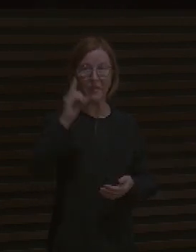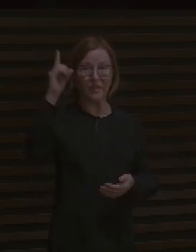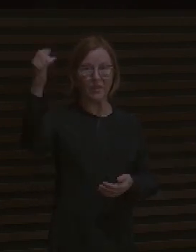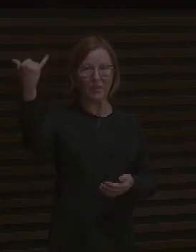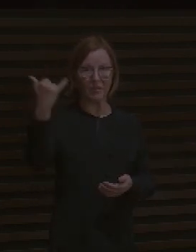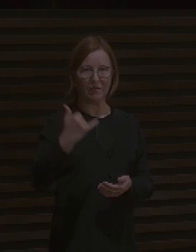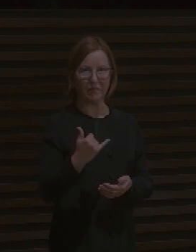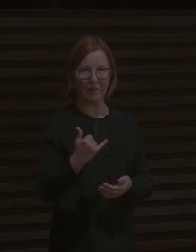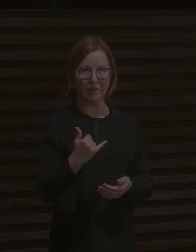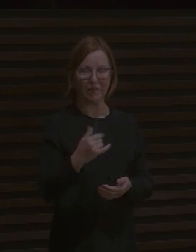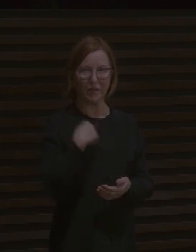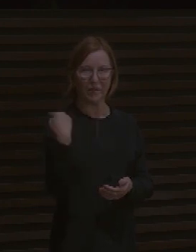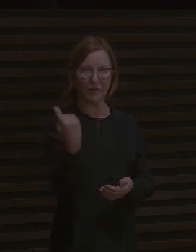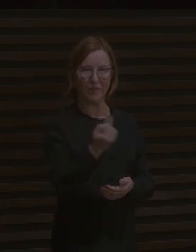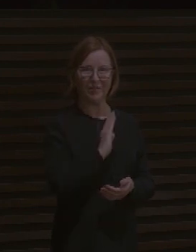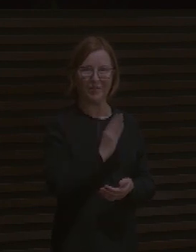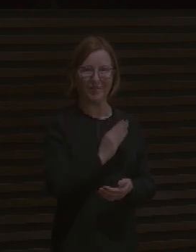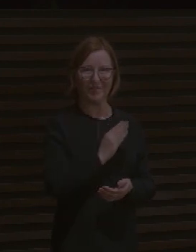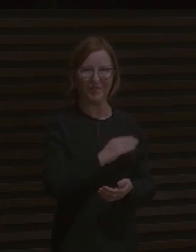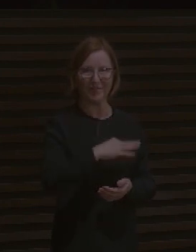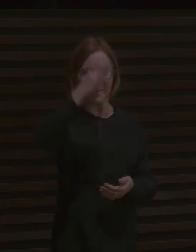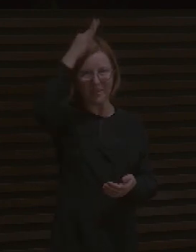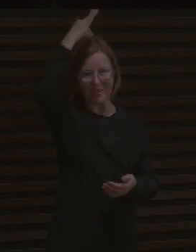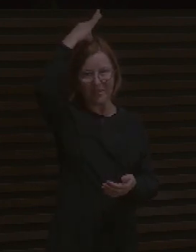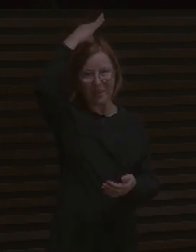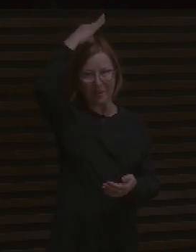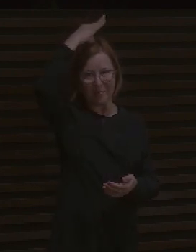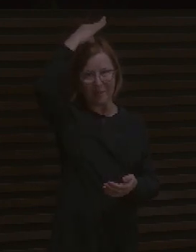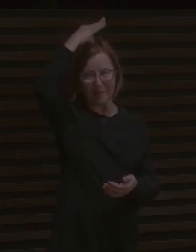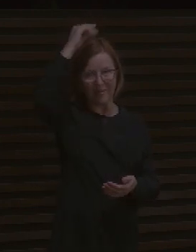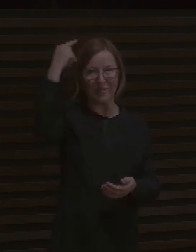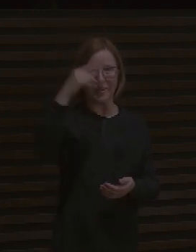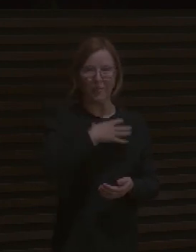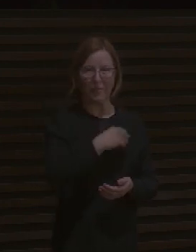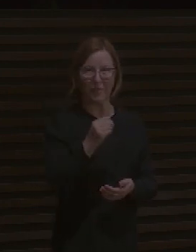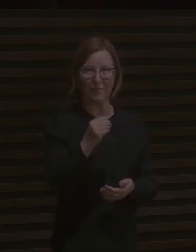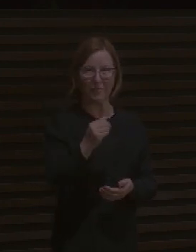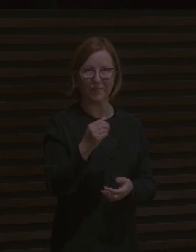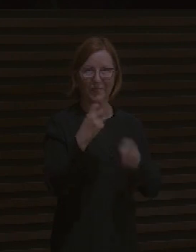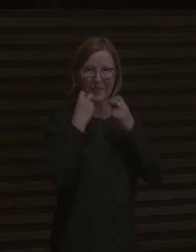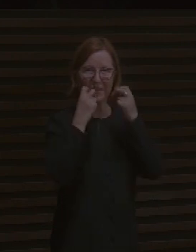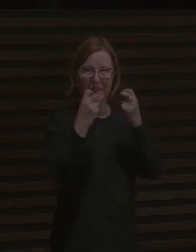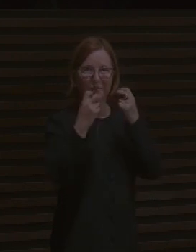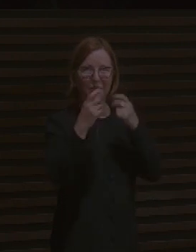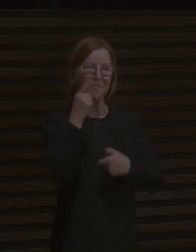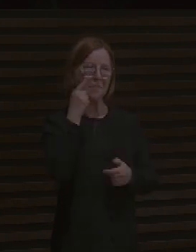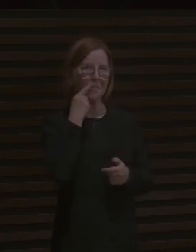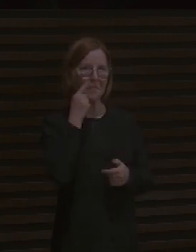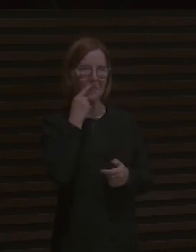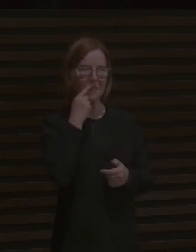enviou Deus ao nosso coração o Espírito de seu Filho, que